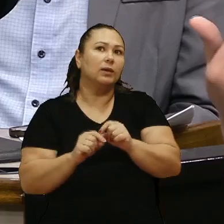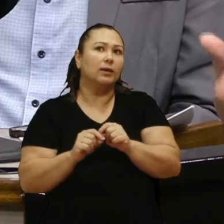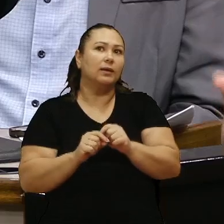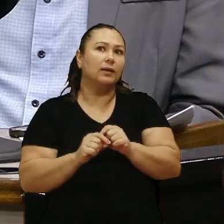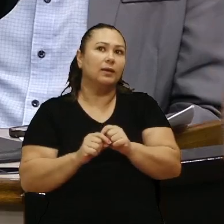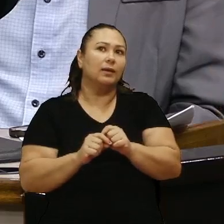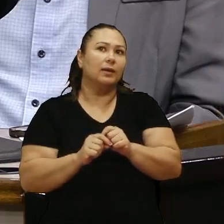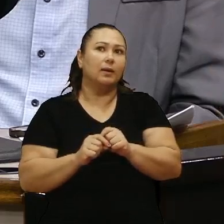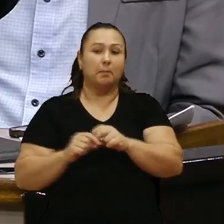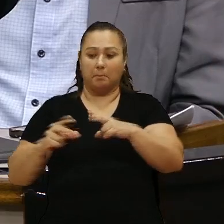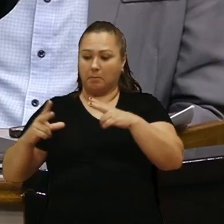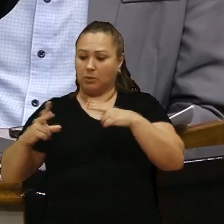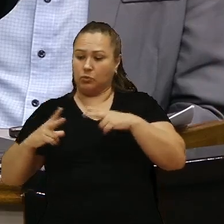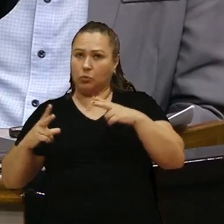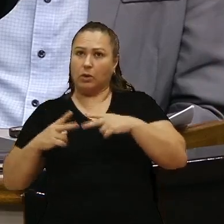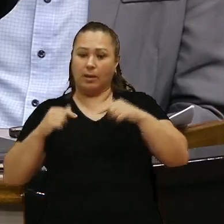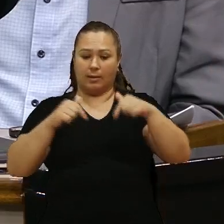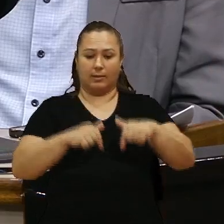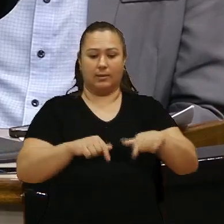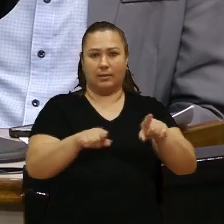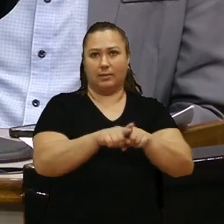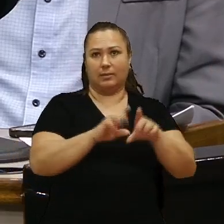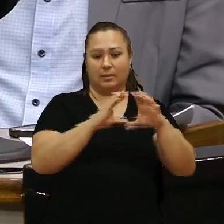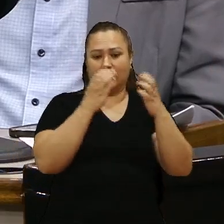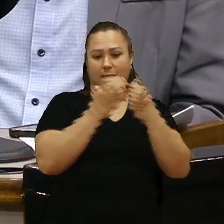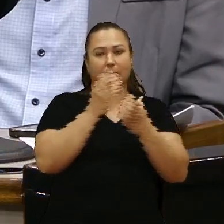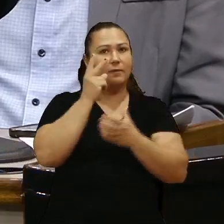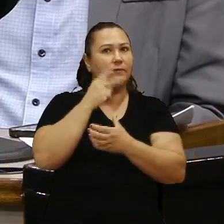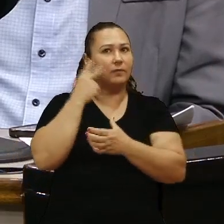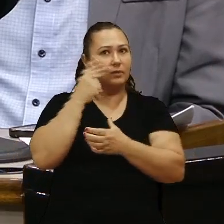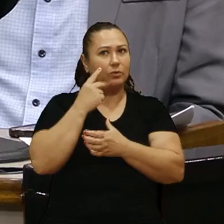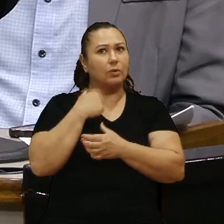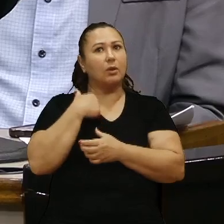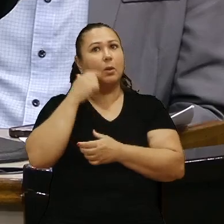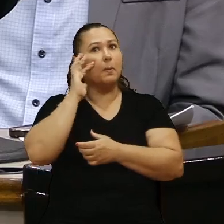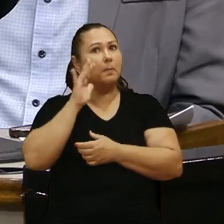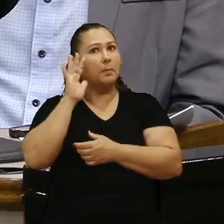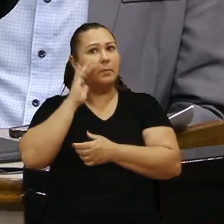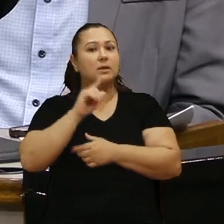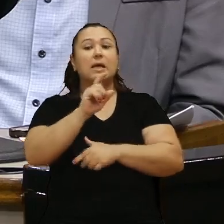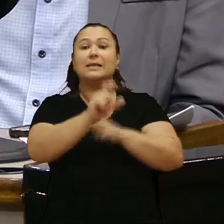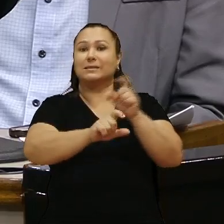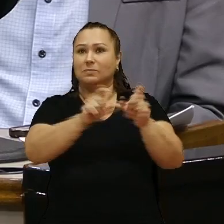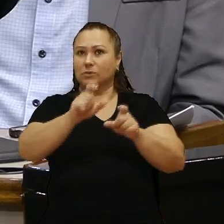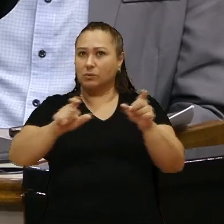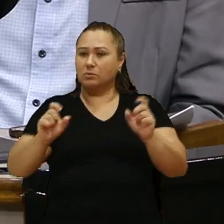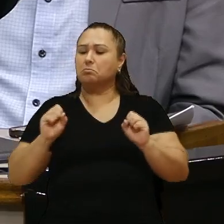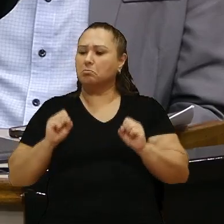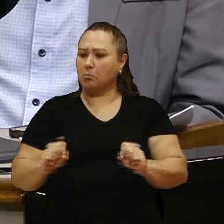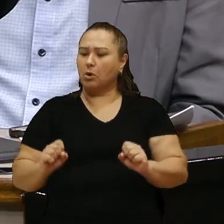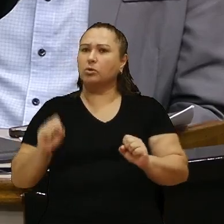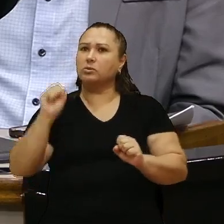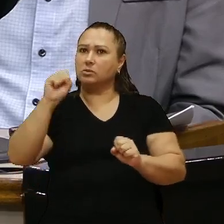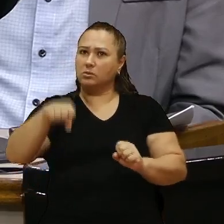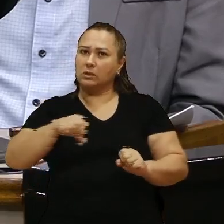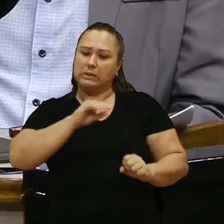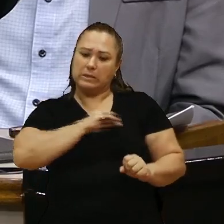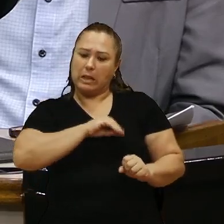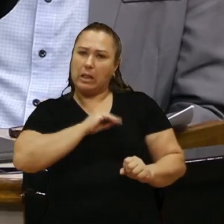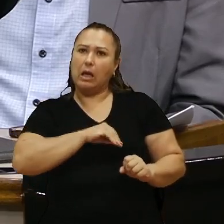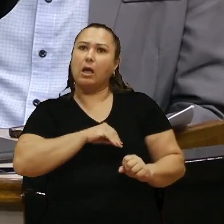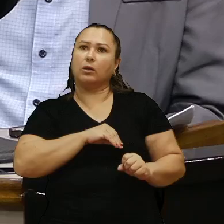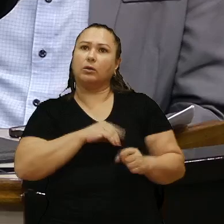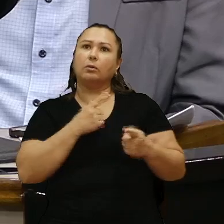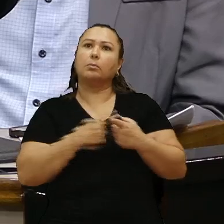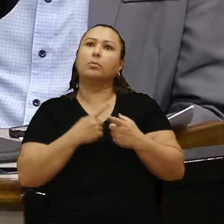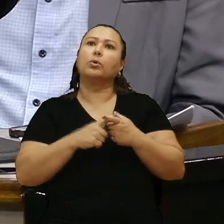lá na iniciativa privada e aqui também no poder público, eu acho que as pessoas podem sim ganhar bem, porque eu sempre parto de